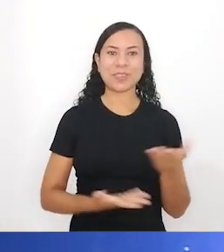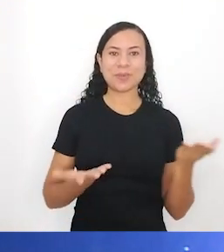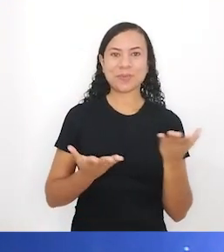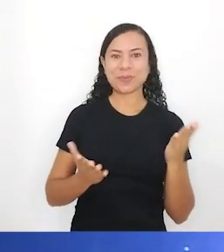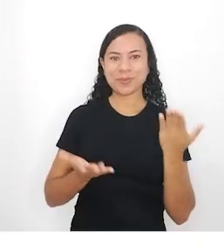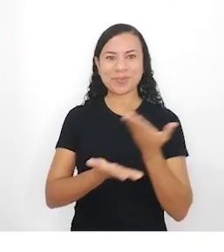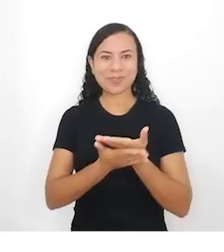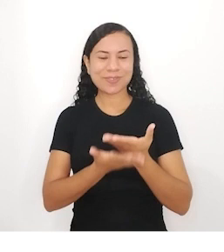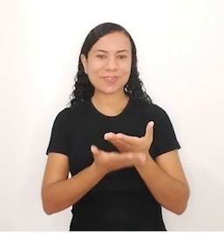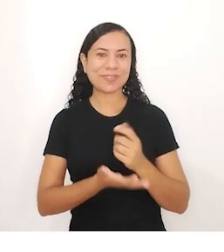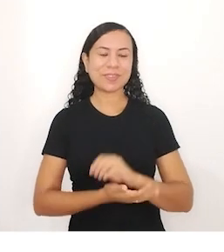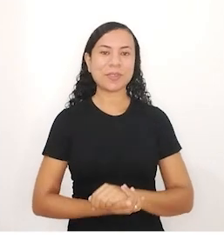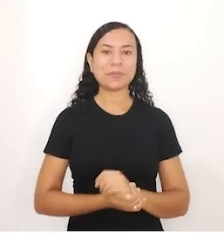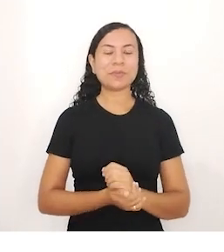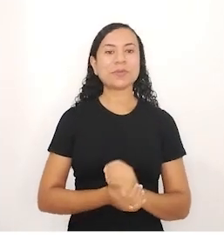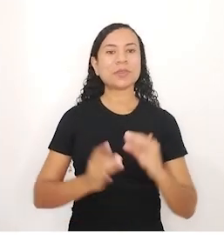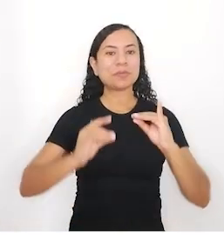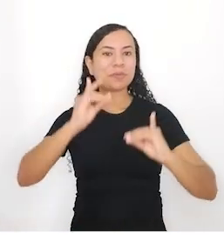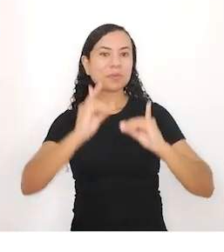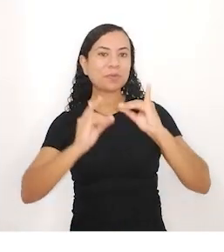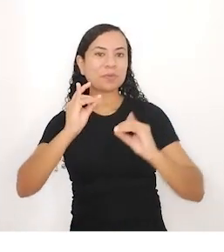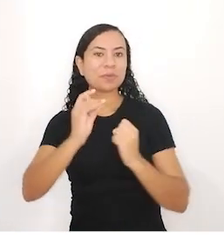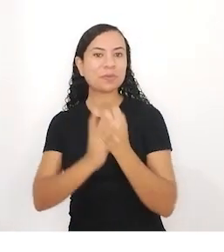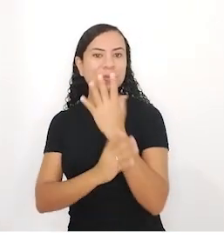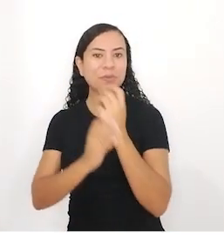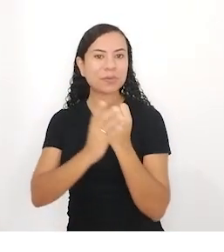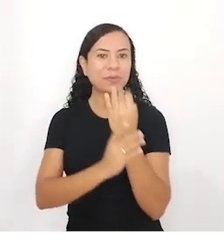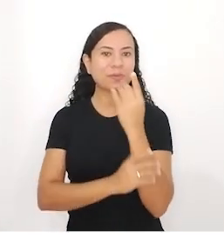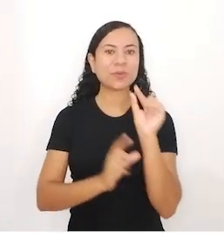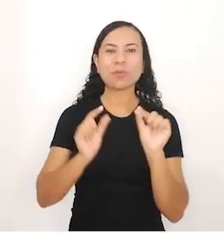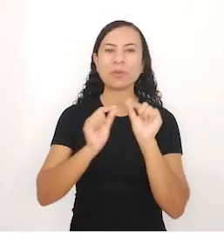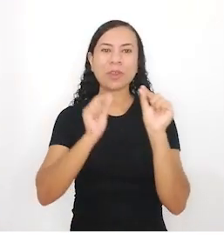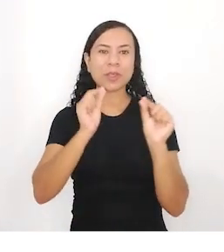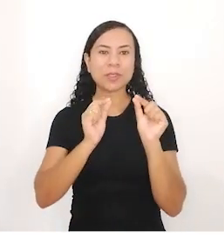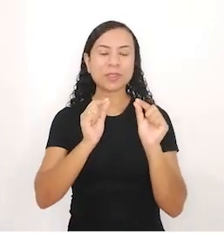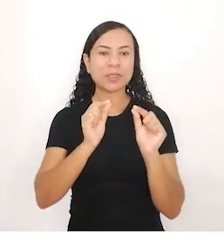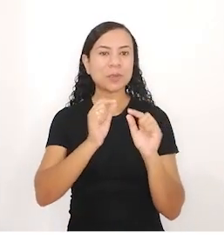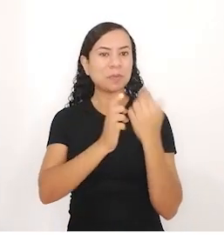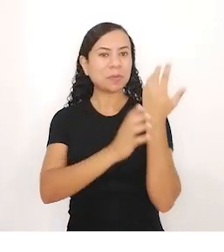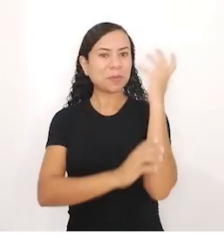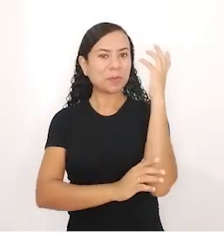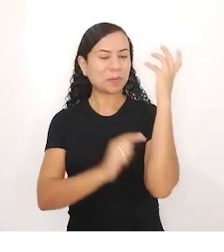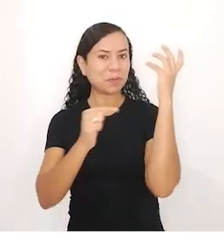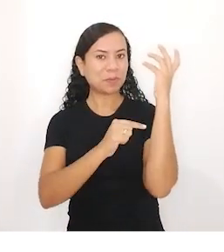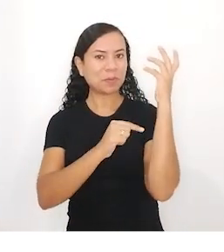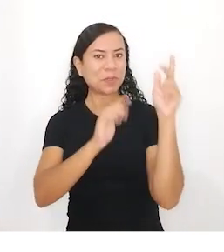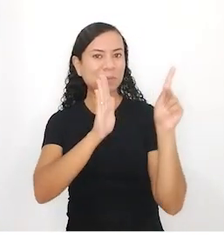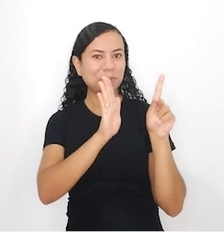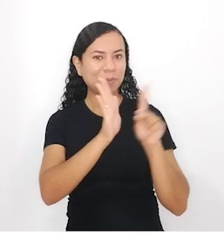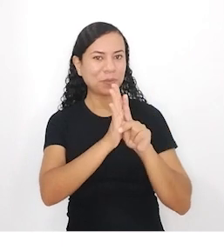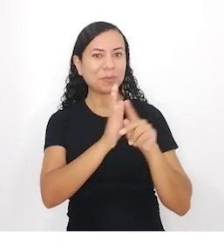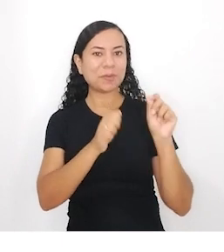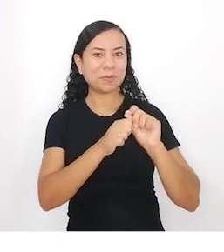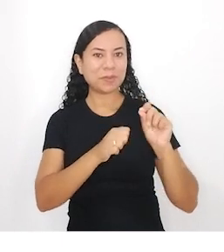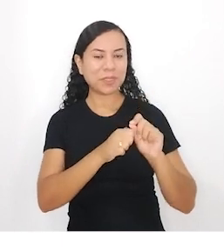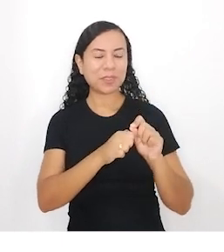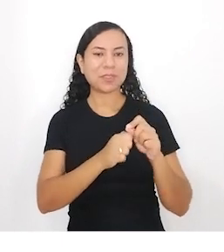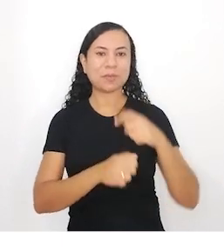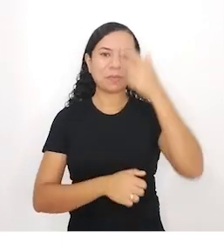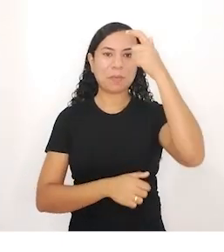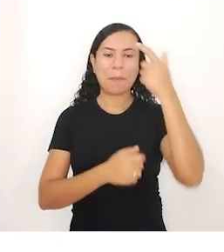esse tema? Os hormônios vegetais são substâncias produzidas pela planta para o seu próprio desenvolvimento,